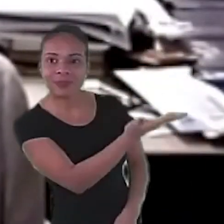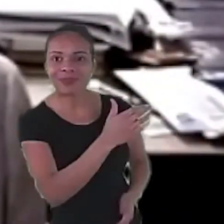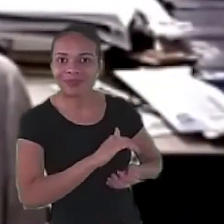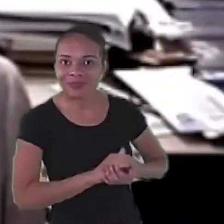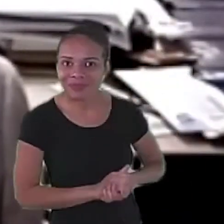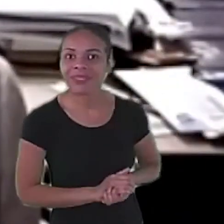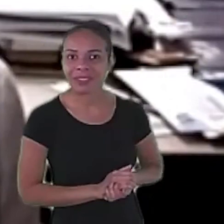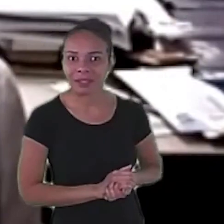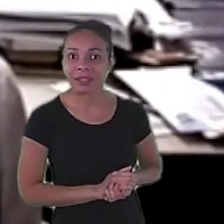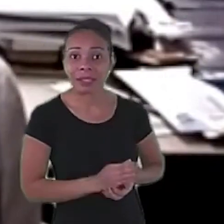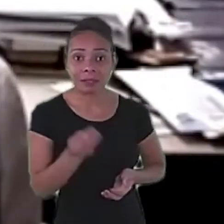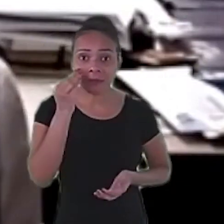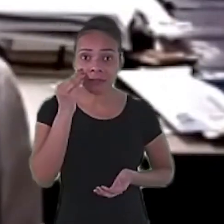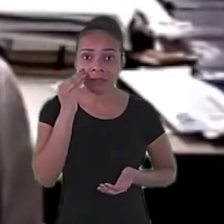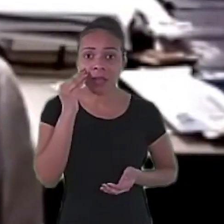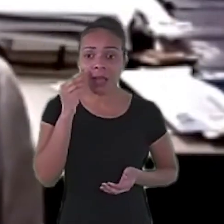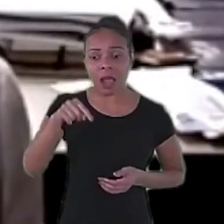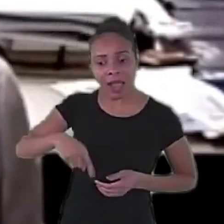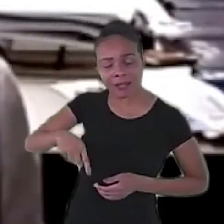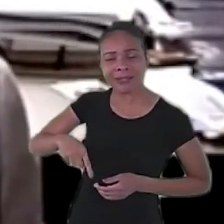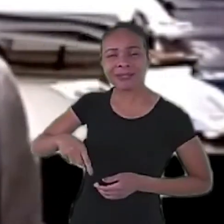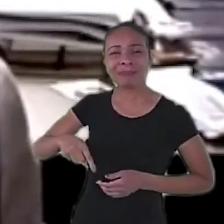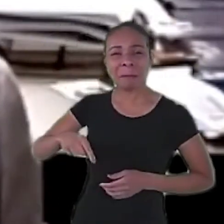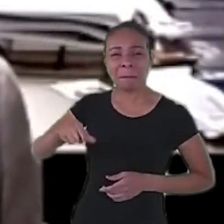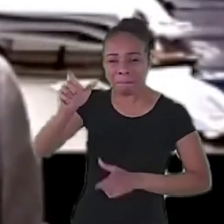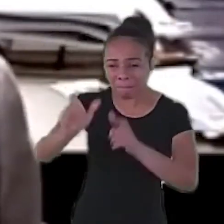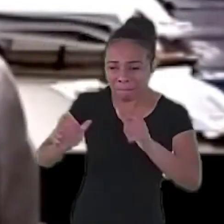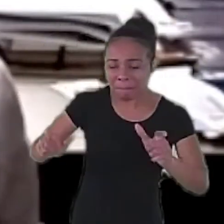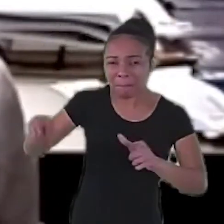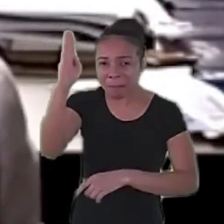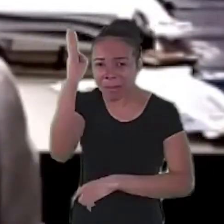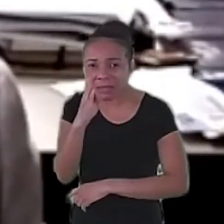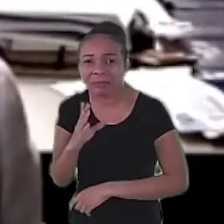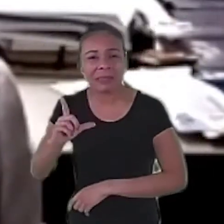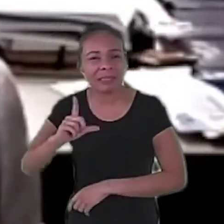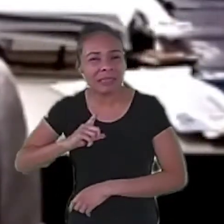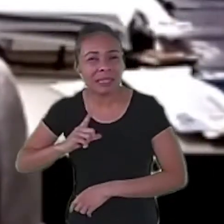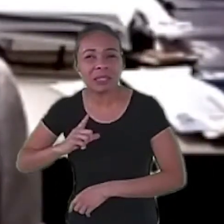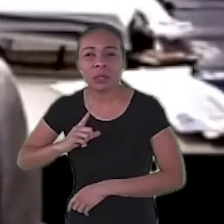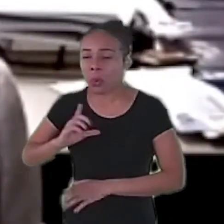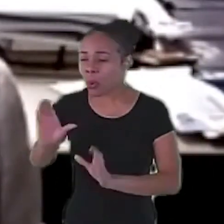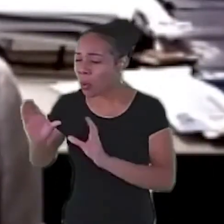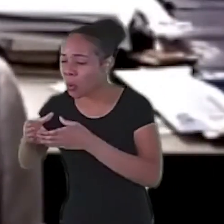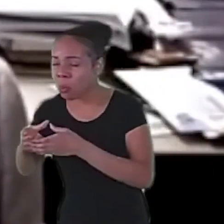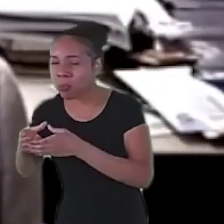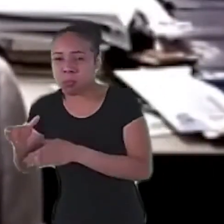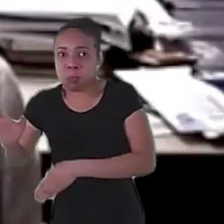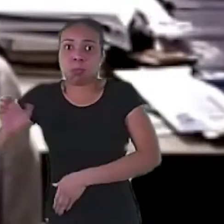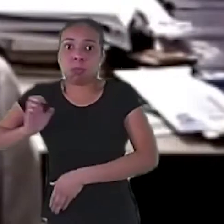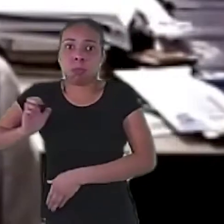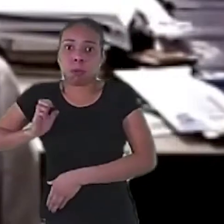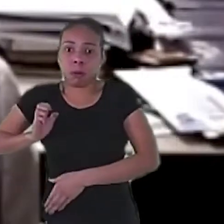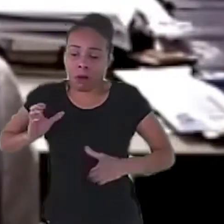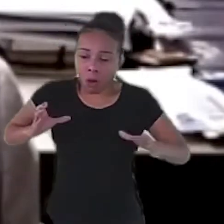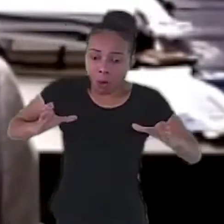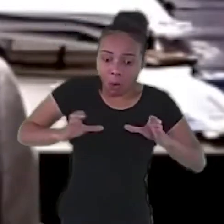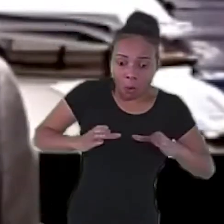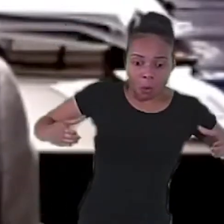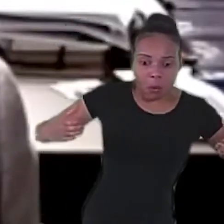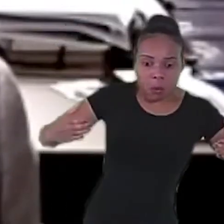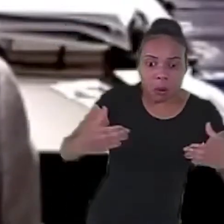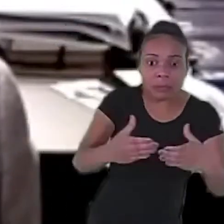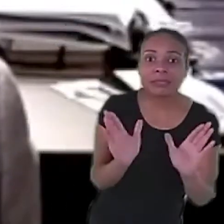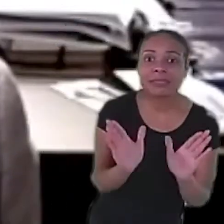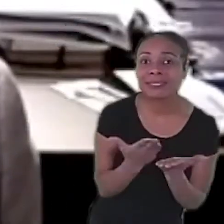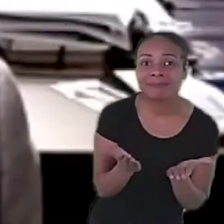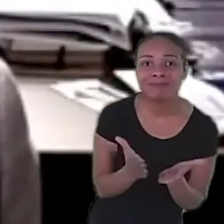com o nível de desigualdade que nós temos, a igualdade social, desigualdade territorial. Então, todas essas